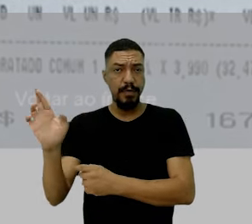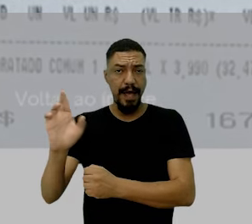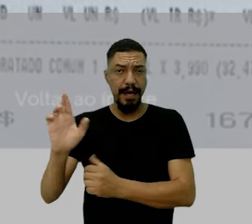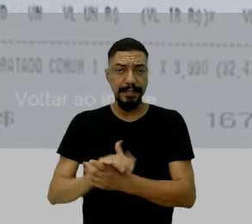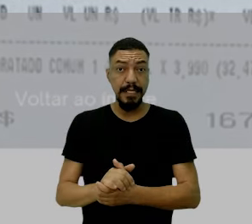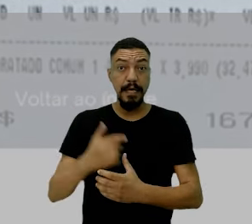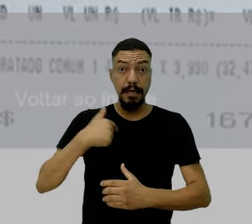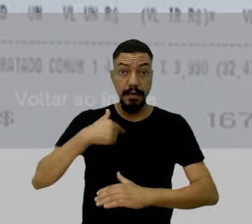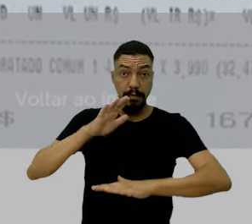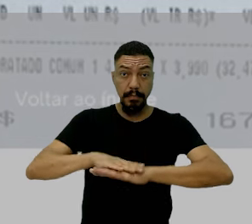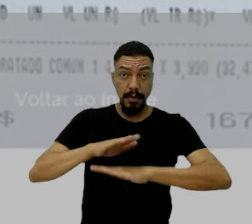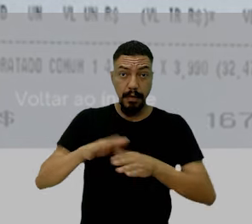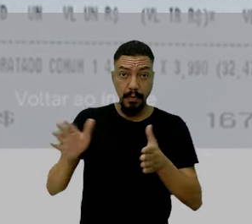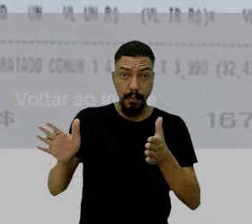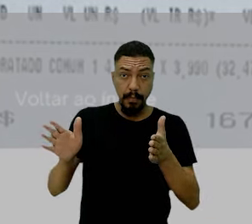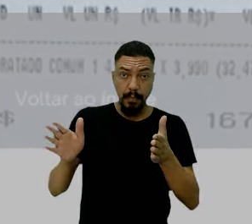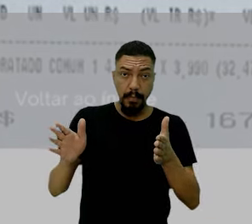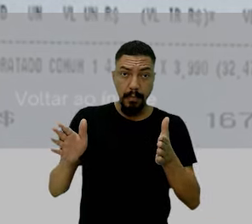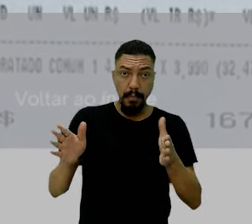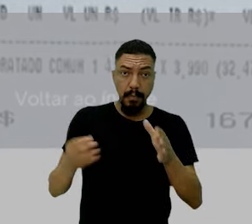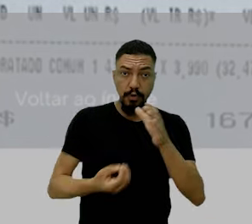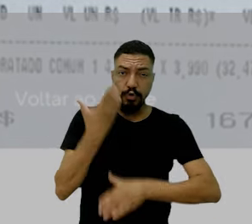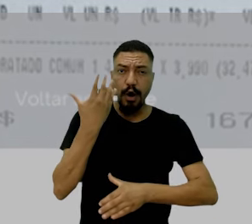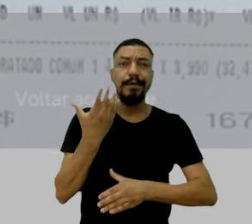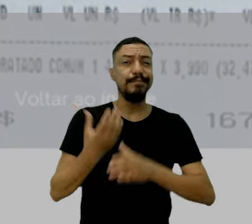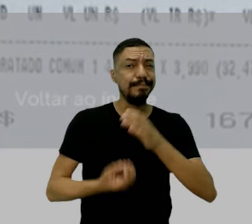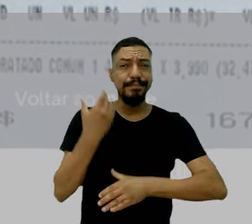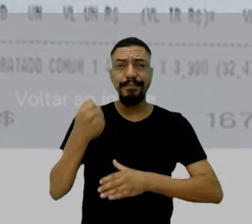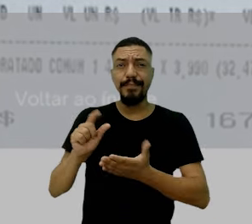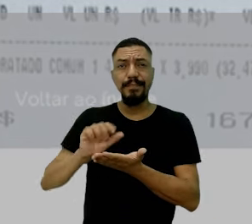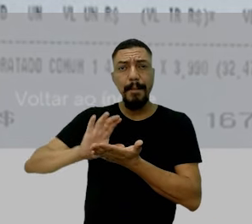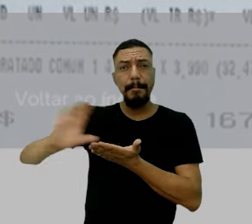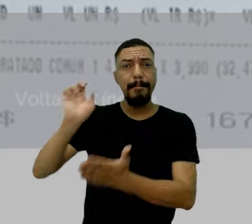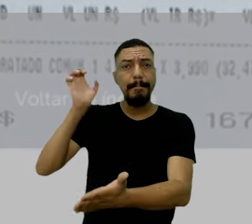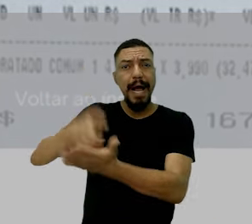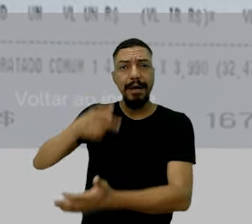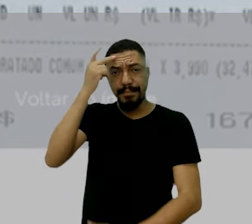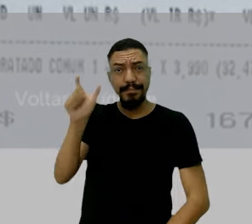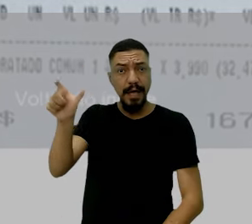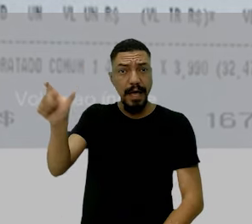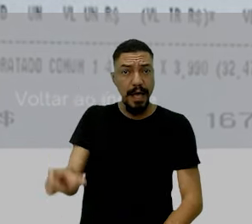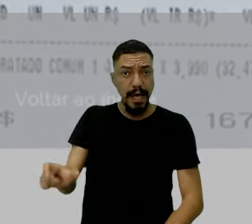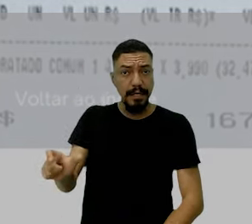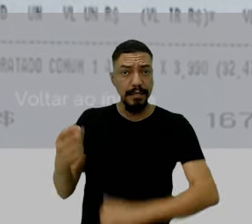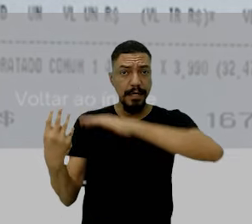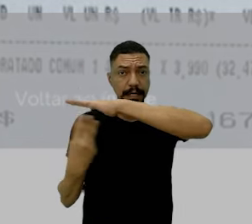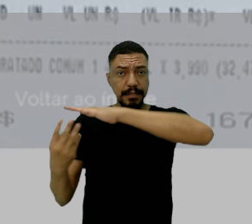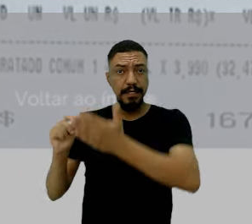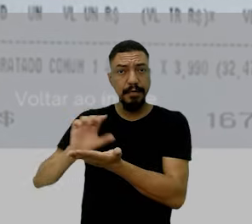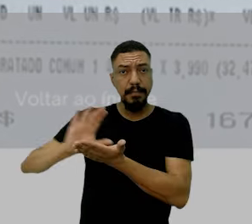R$2.254. Ou seja, eu, produtora, preciso pagar na conta do cidadão ou da